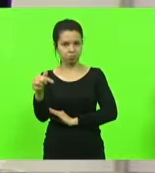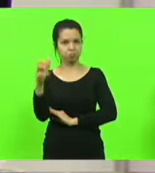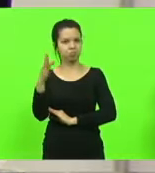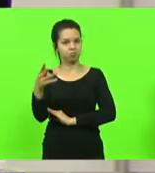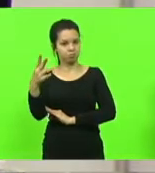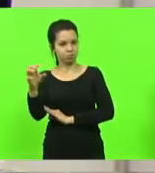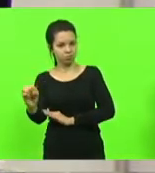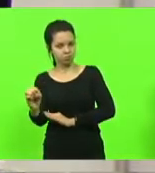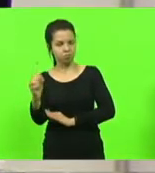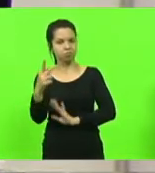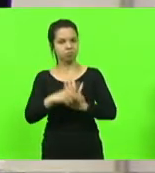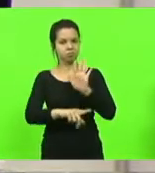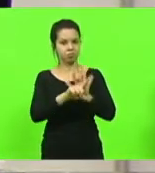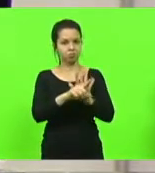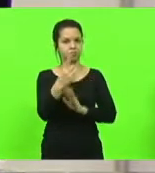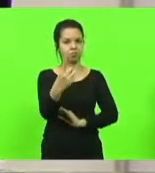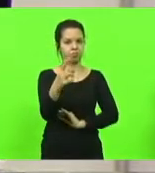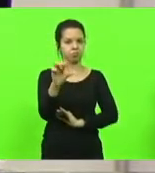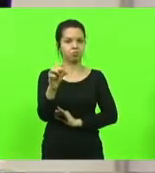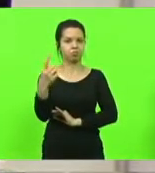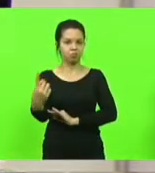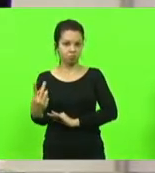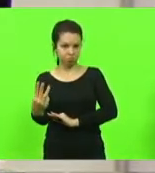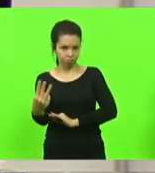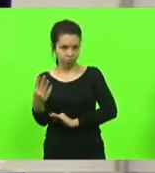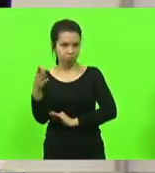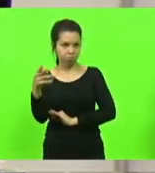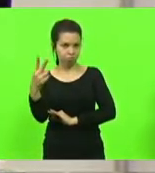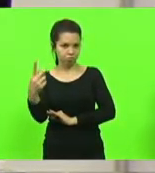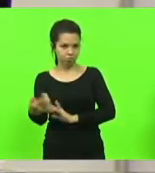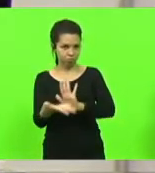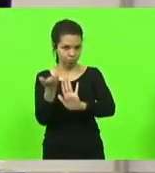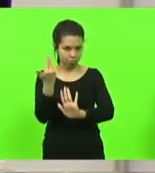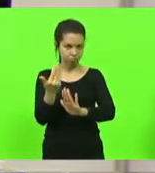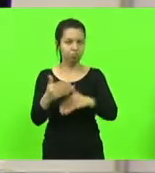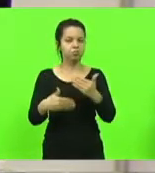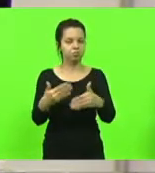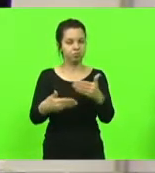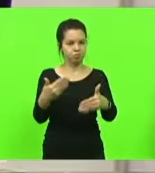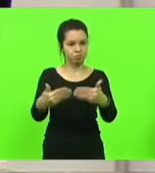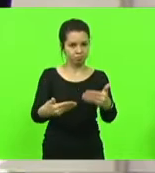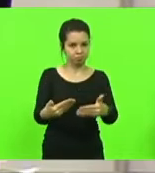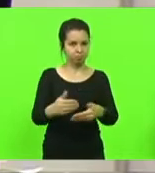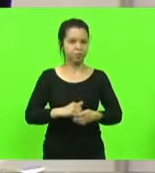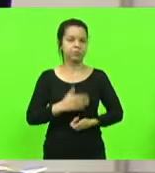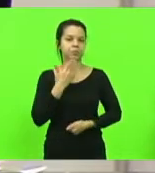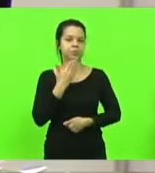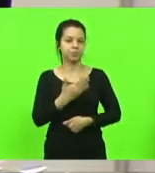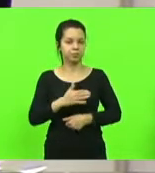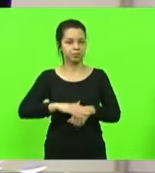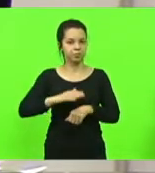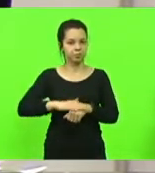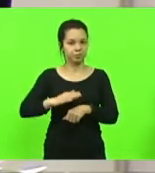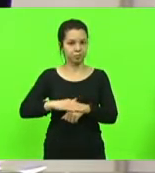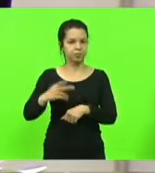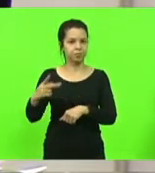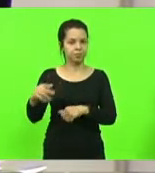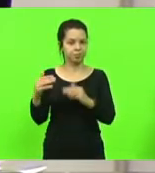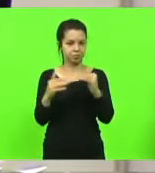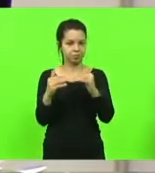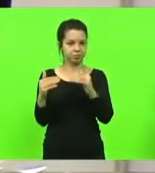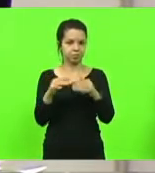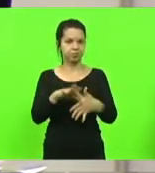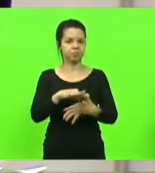O projeto de lei 113/2021 foi retirado de tramitação a pedido da autora, com aquiescência dos